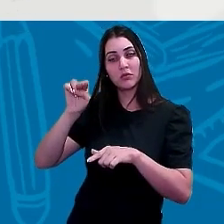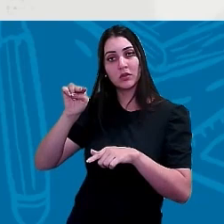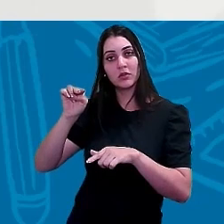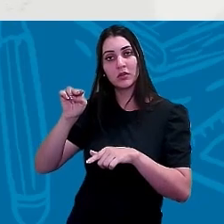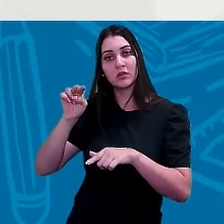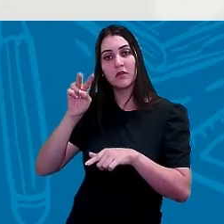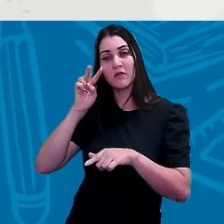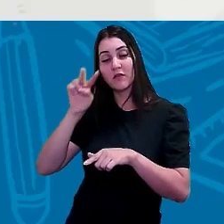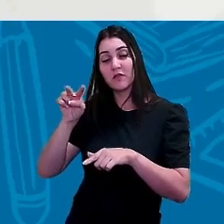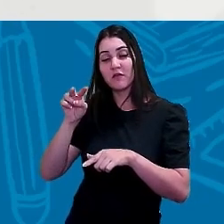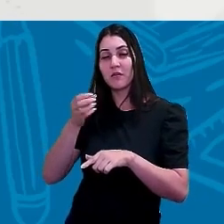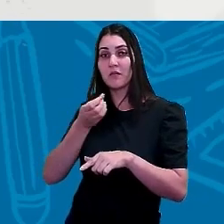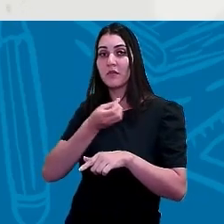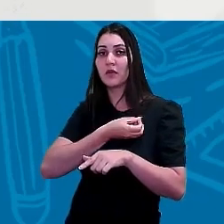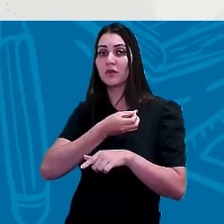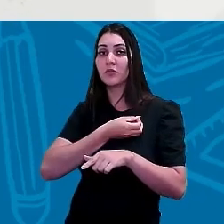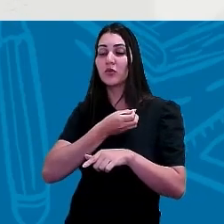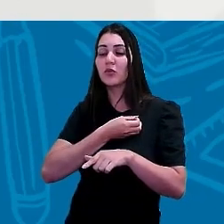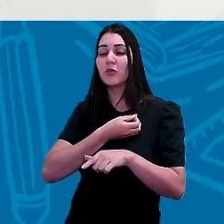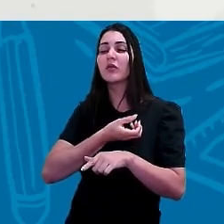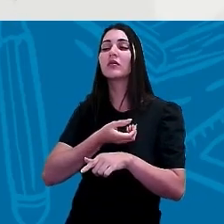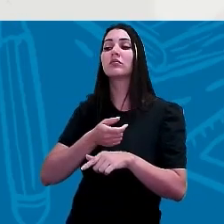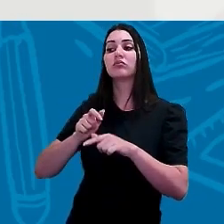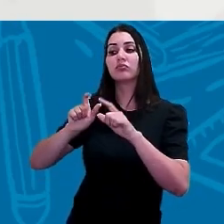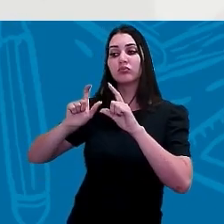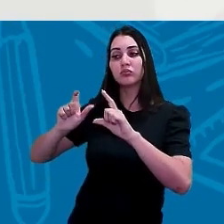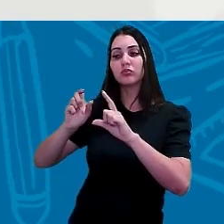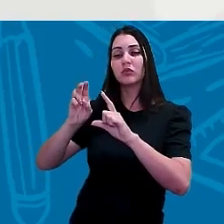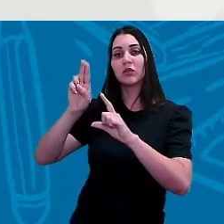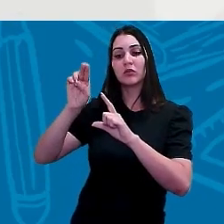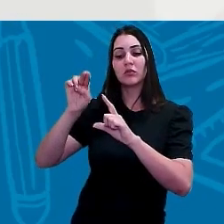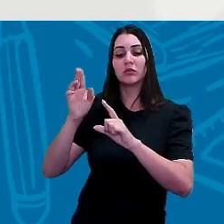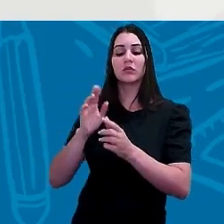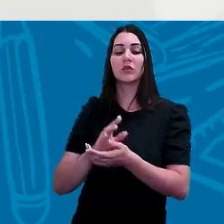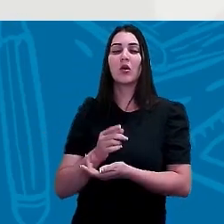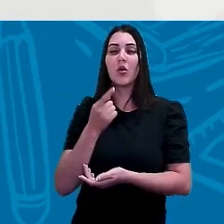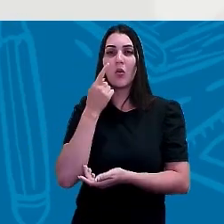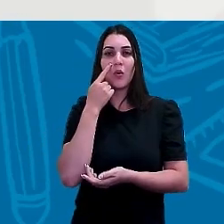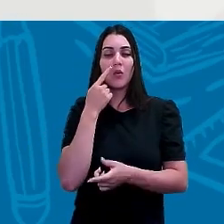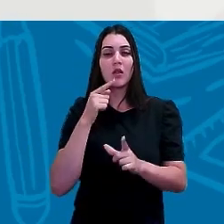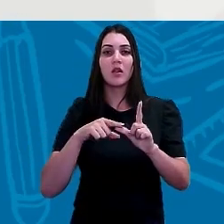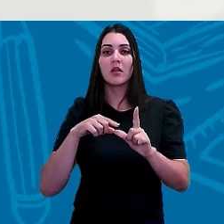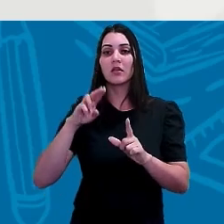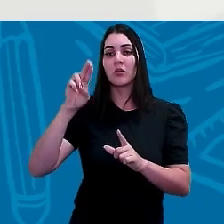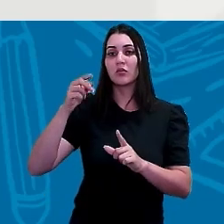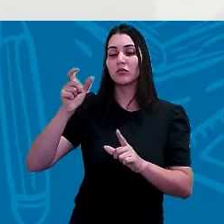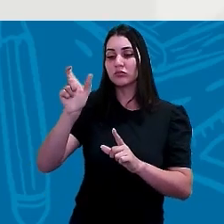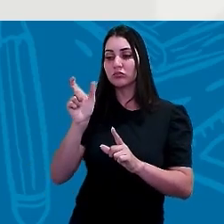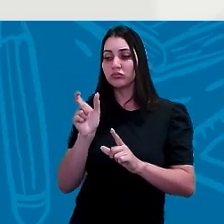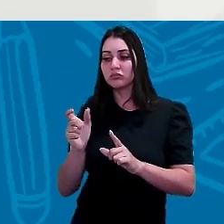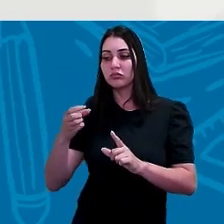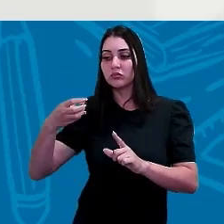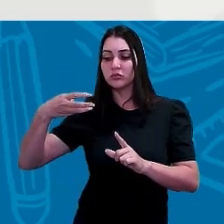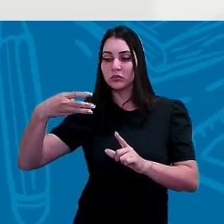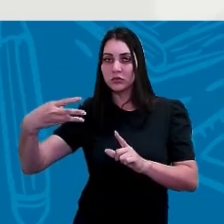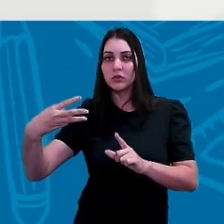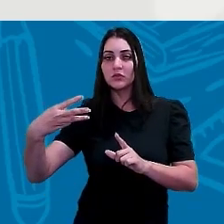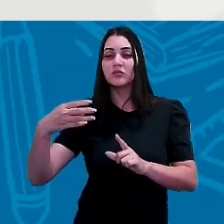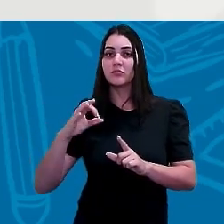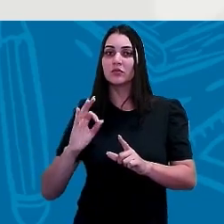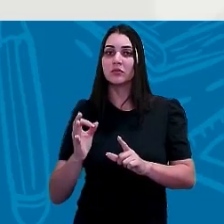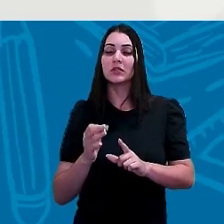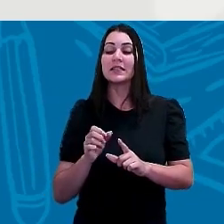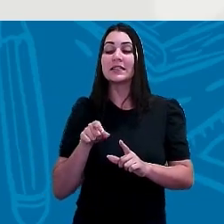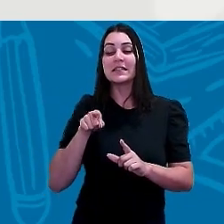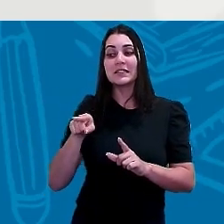basear pelo númerozinho que está lá na unidade. Ó, tá vendo o número U? De baixo tem o número 3. Pronto, essa é a casinha da unidade.